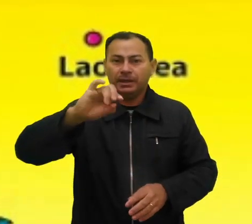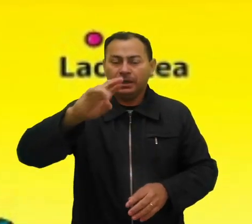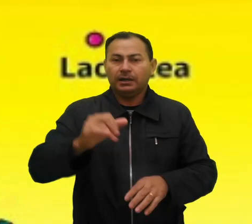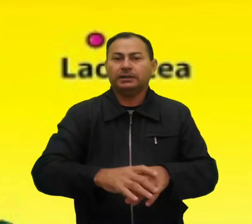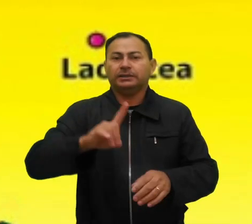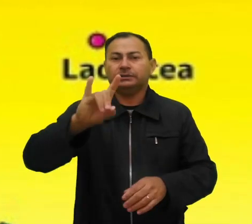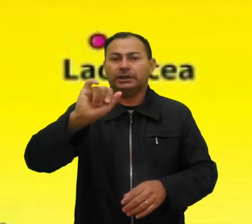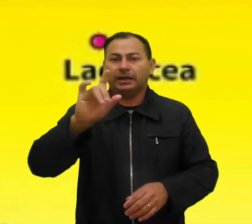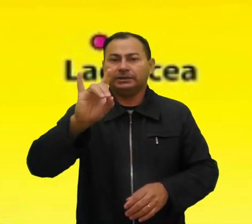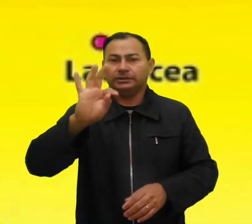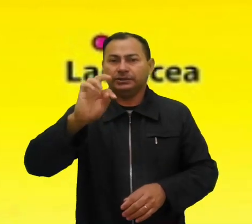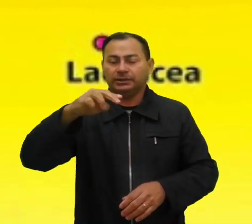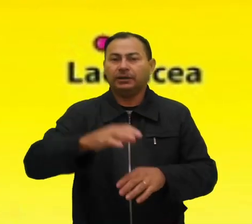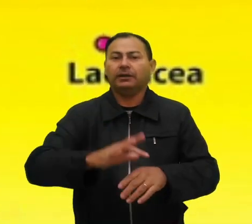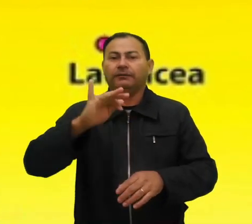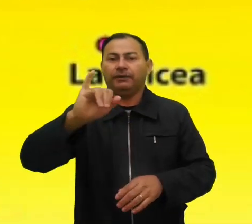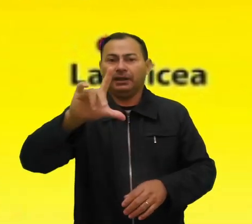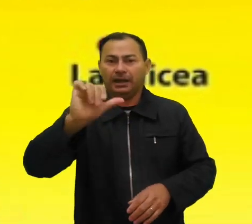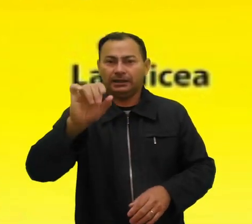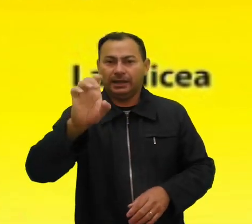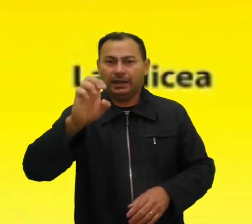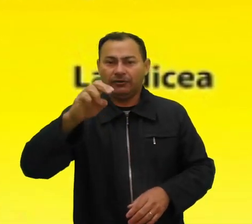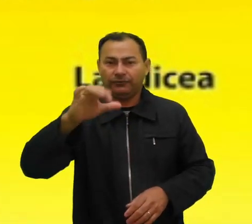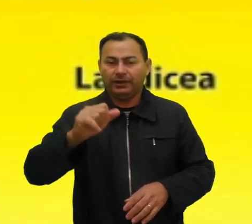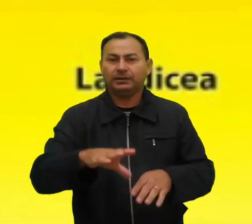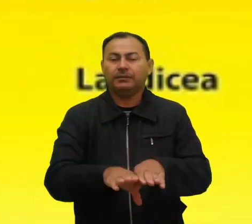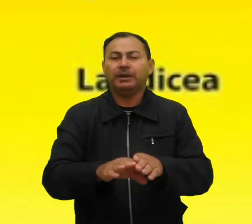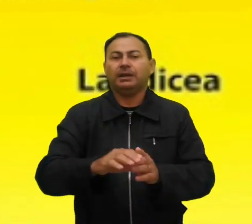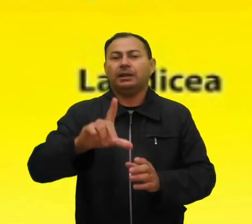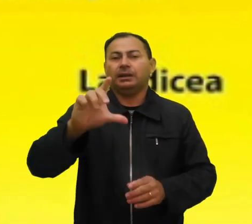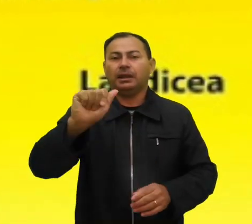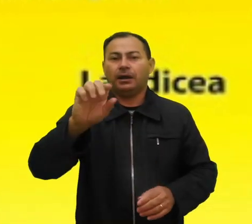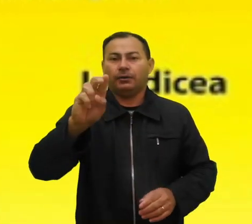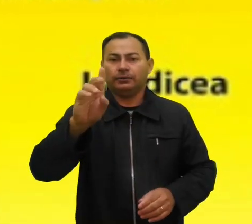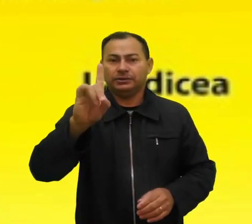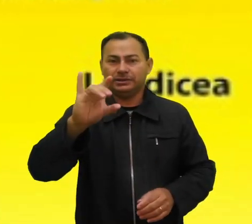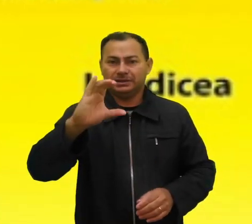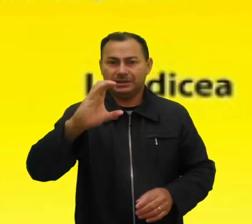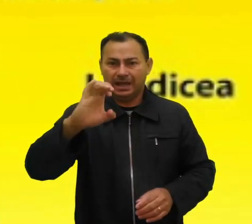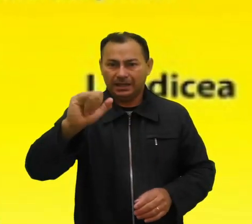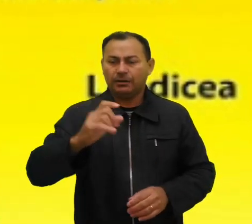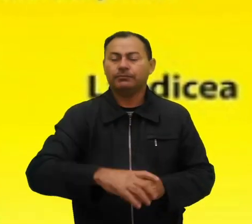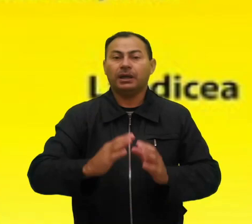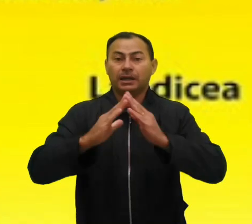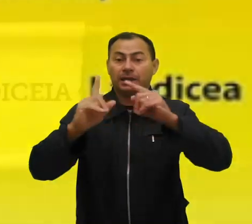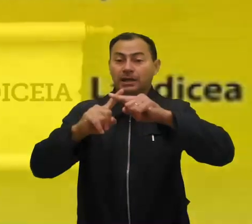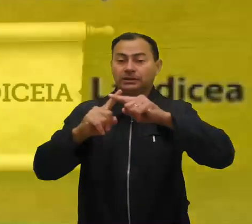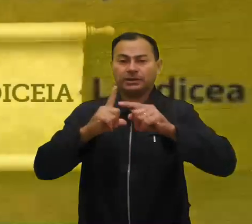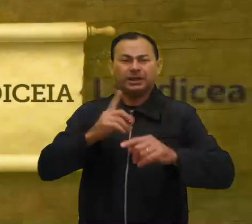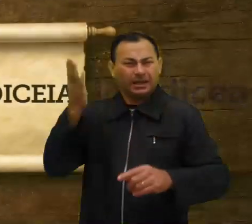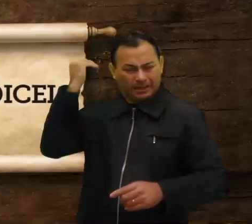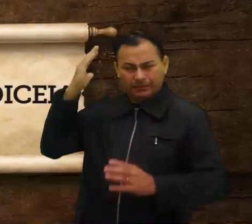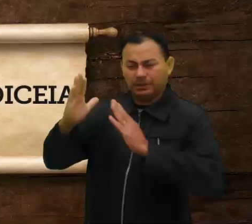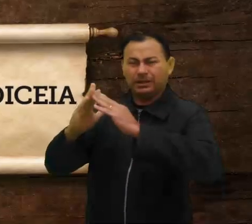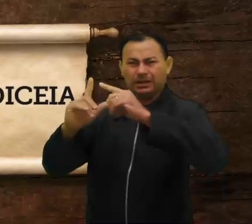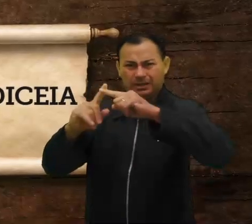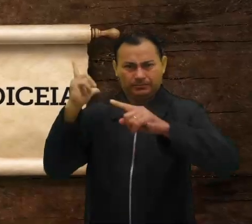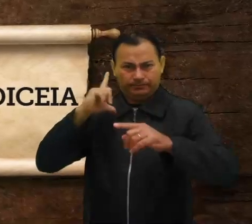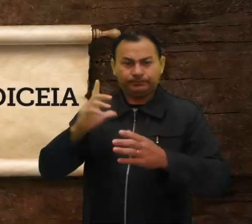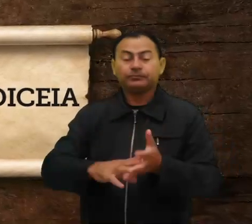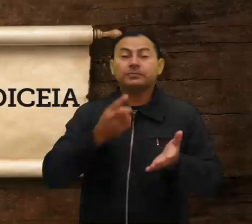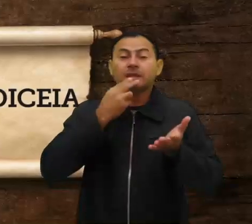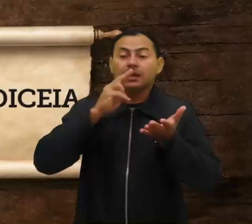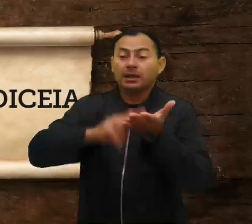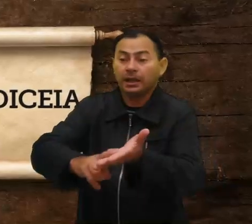Pérgamo, Tiatira, Sardes, Filadélfia e Laodiceia, eram as igrejas que existiam naquele tempo.